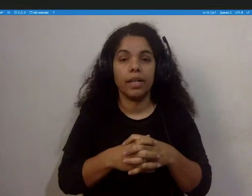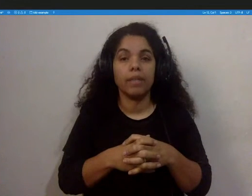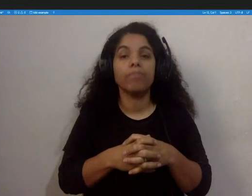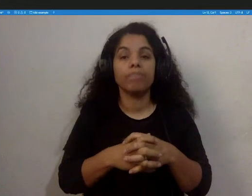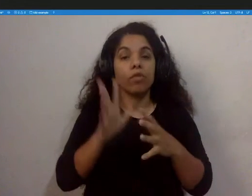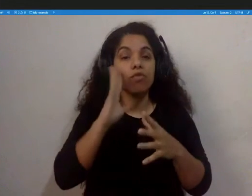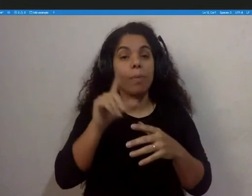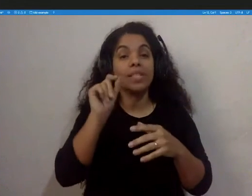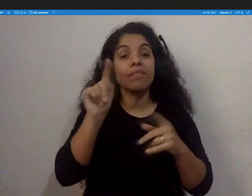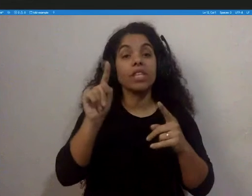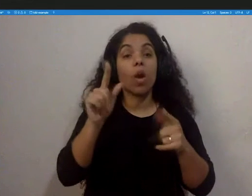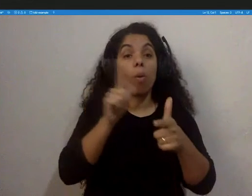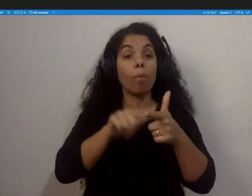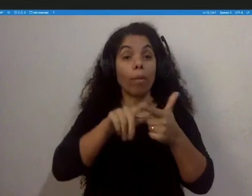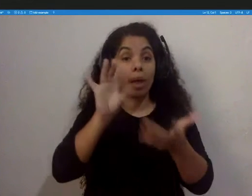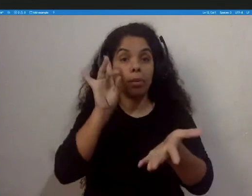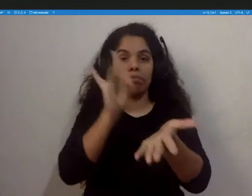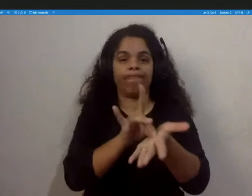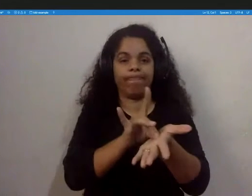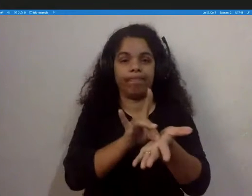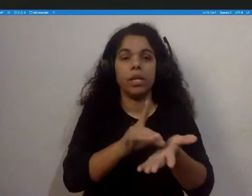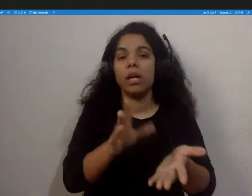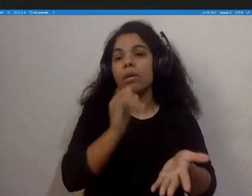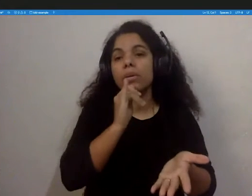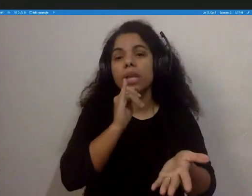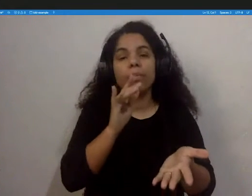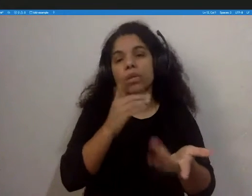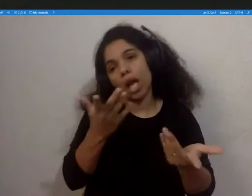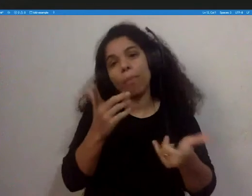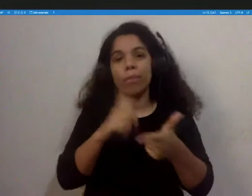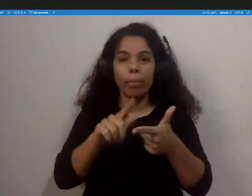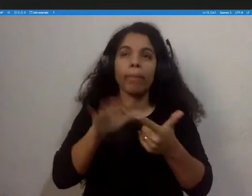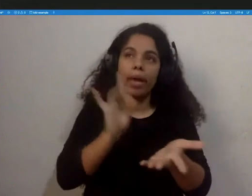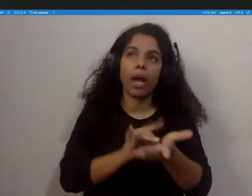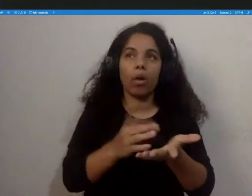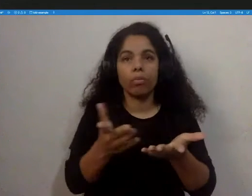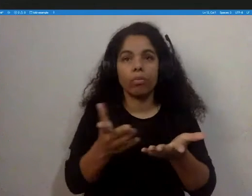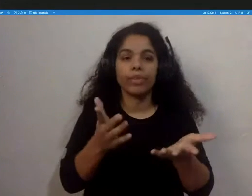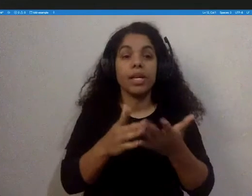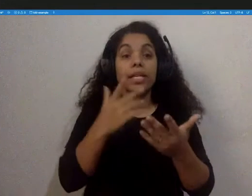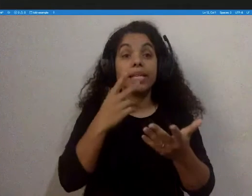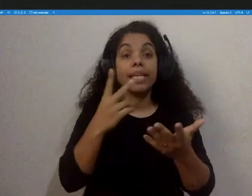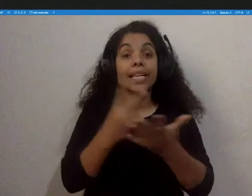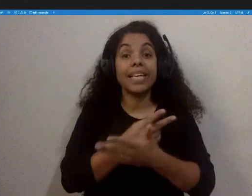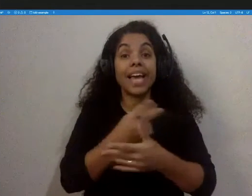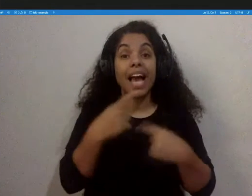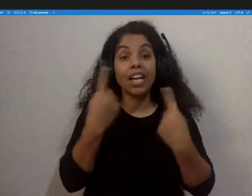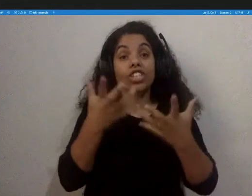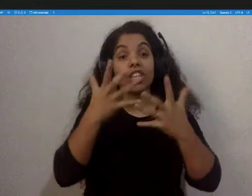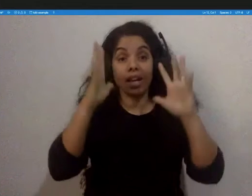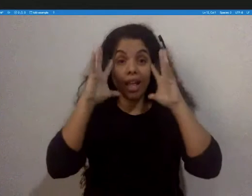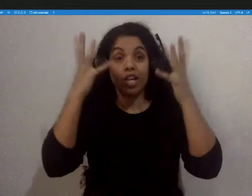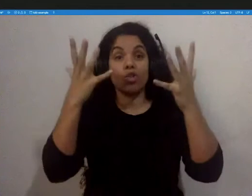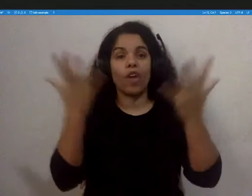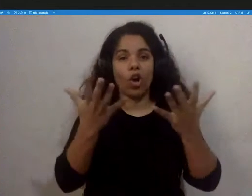Vamos definir um problema real. Tá, não um problema tão, é um problema real que a gente queira